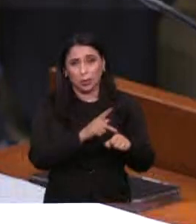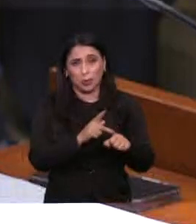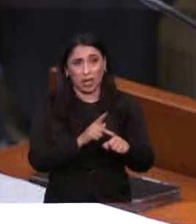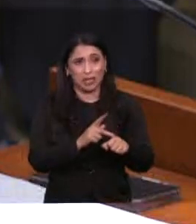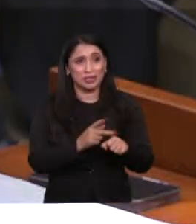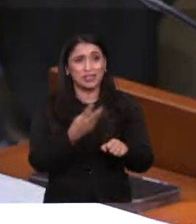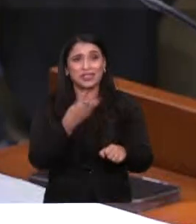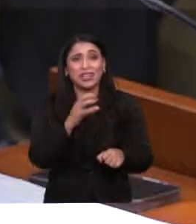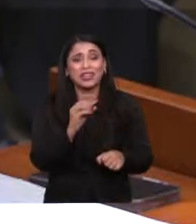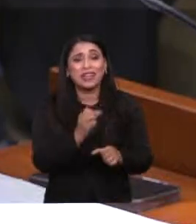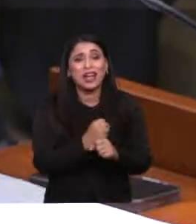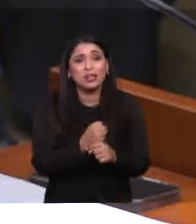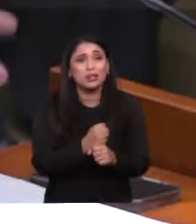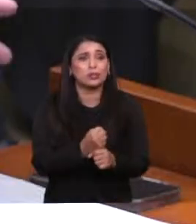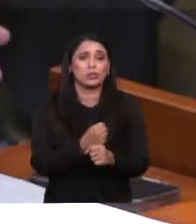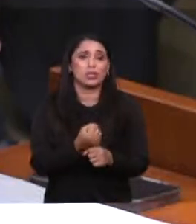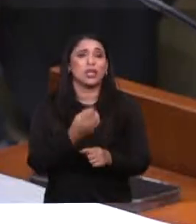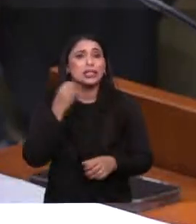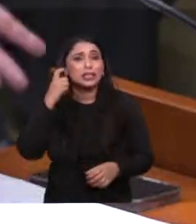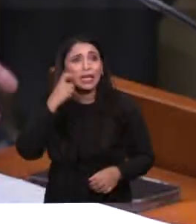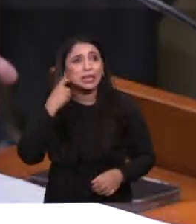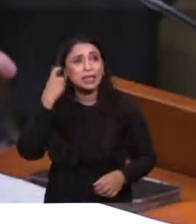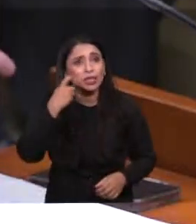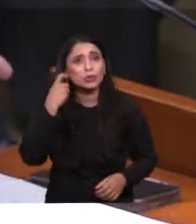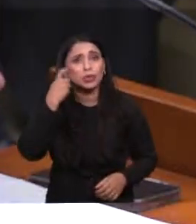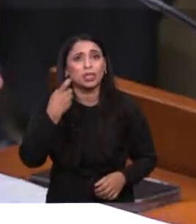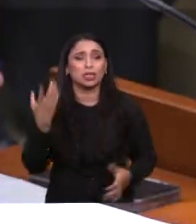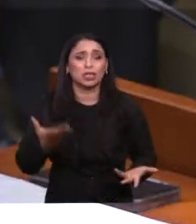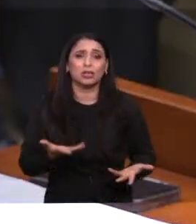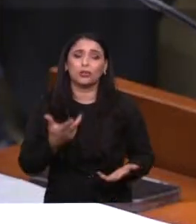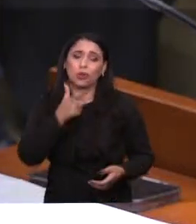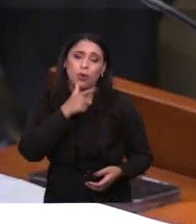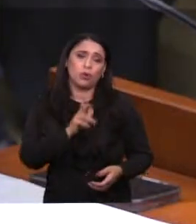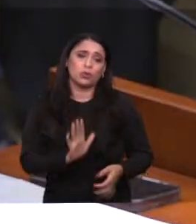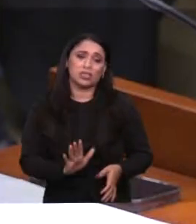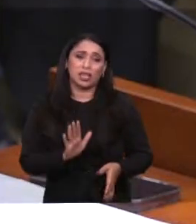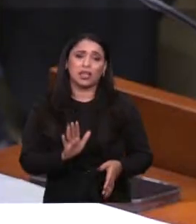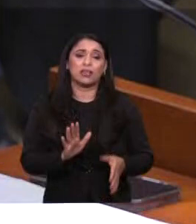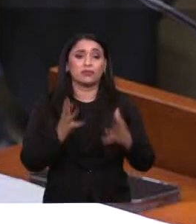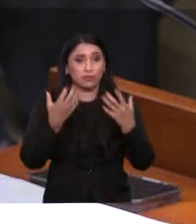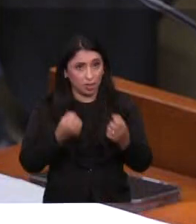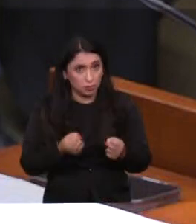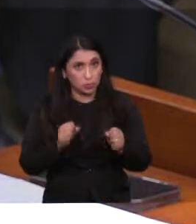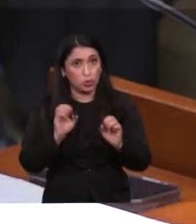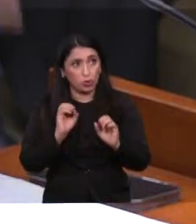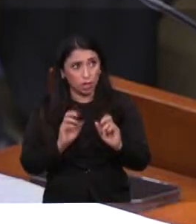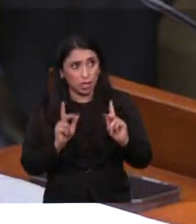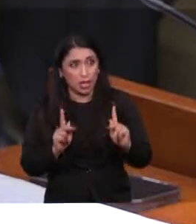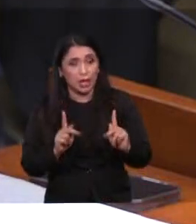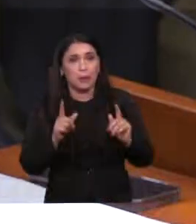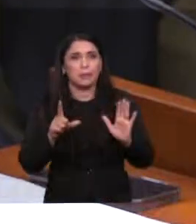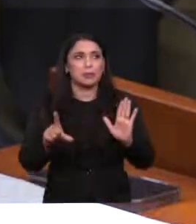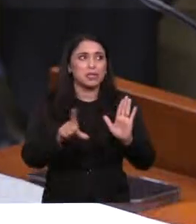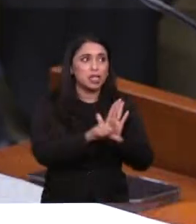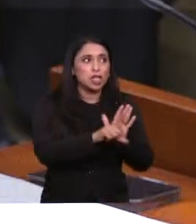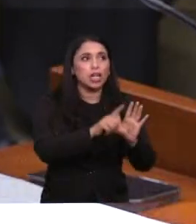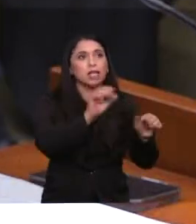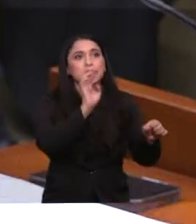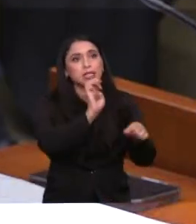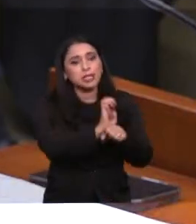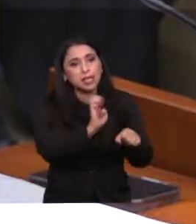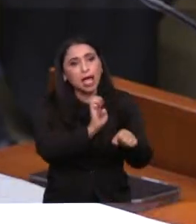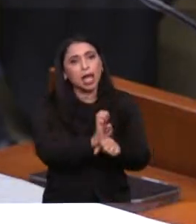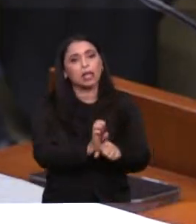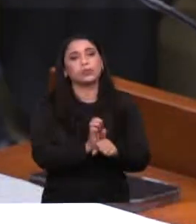Vamos, mas vamos fazer isso paulatinamente, vamos conversar com os estados, porque isso vai depender de leis estaduais